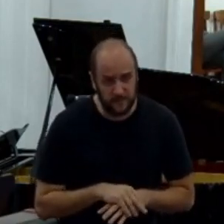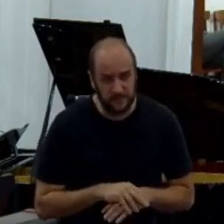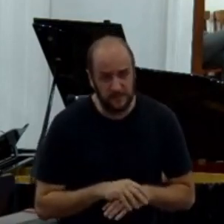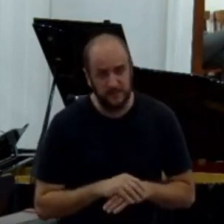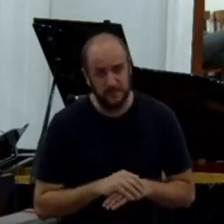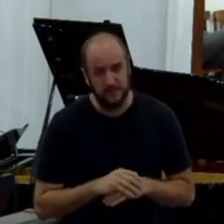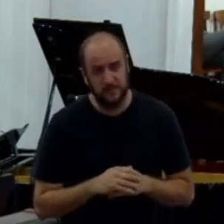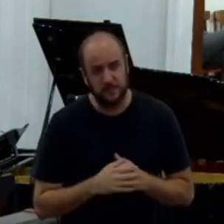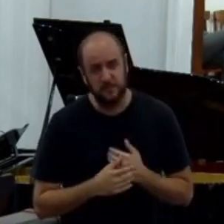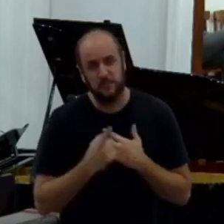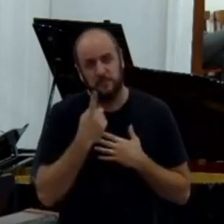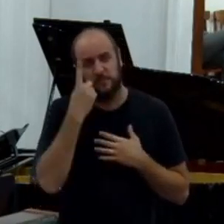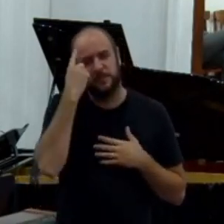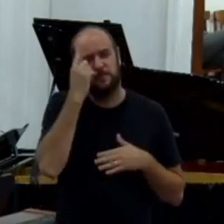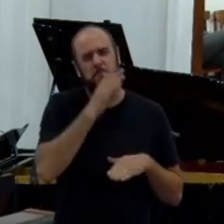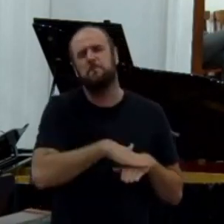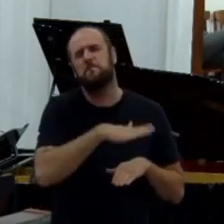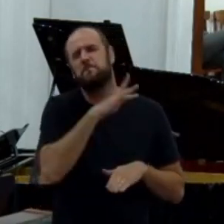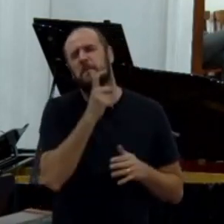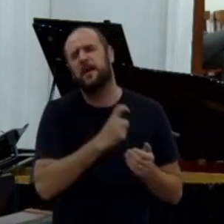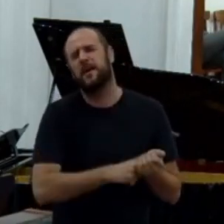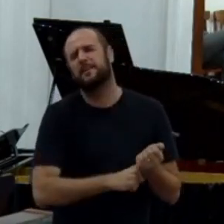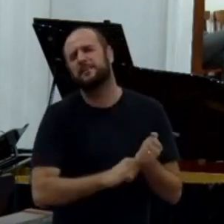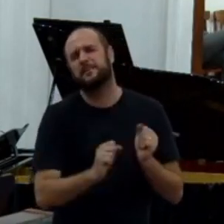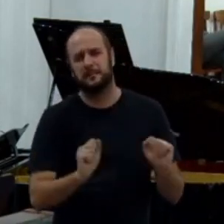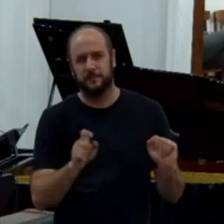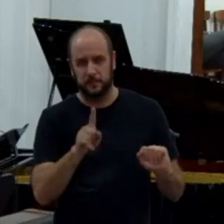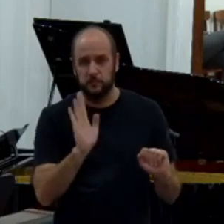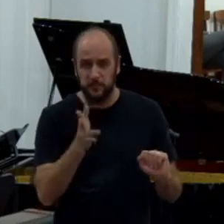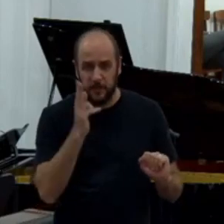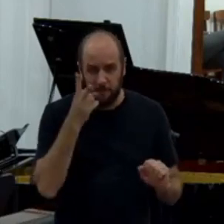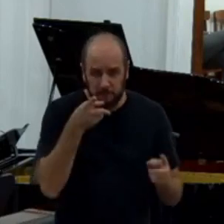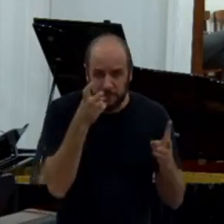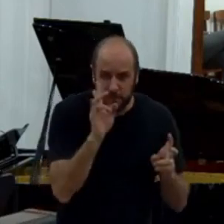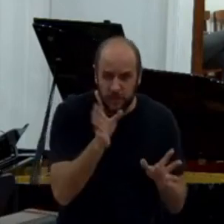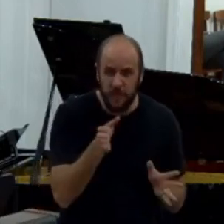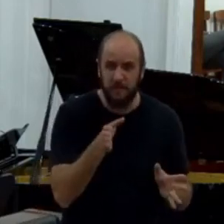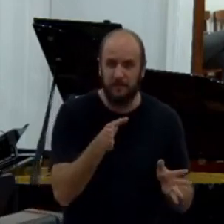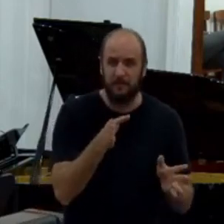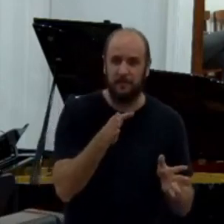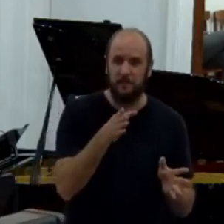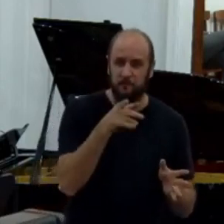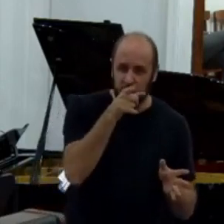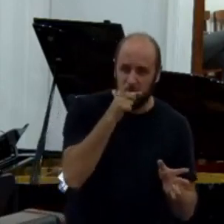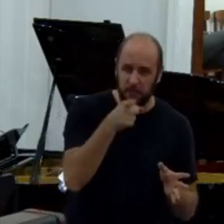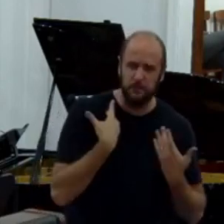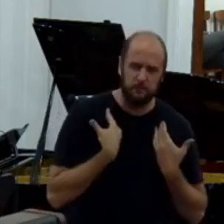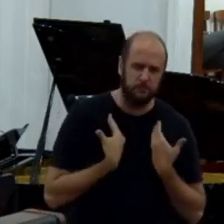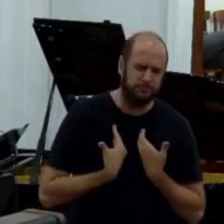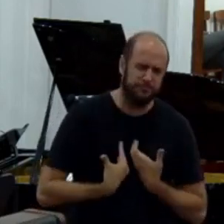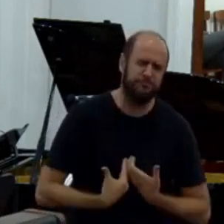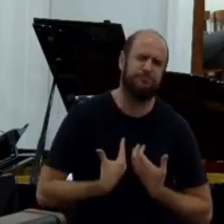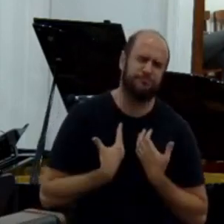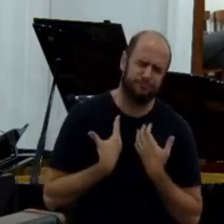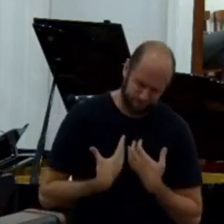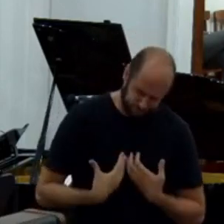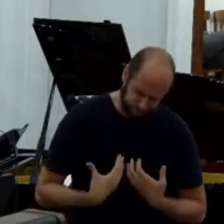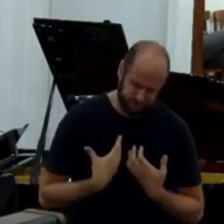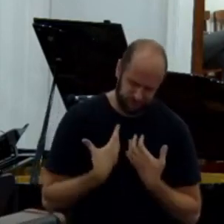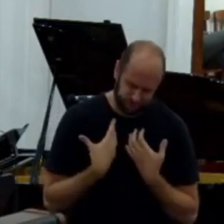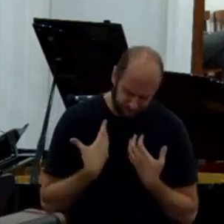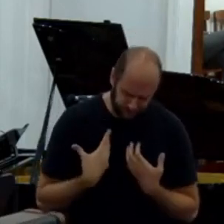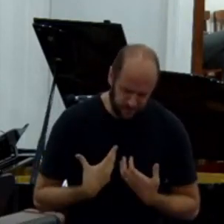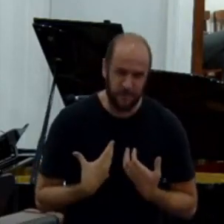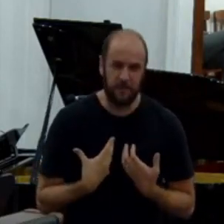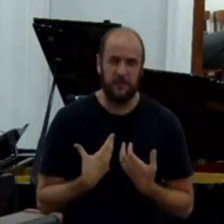portas para uma maior irritabilidade. Você já se percebeu assim? Quando você está exausto,